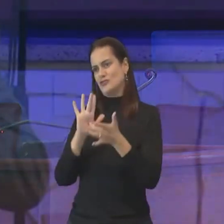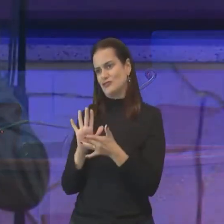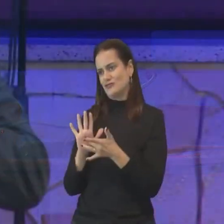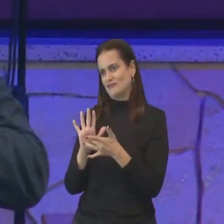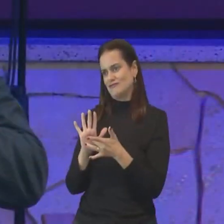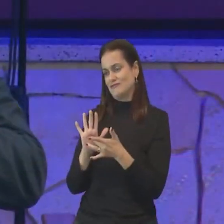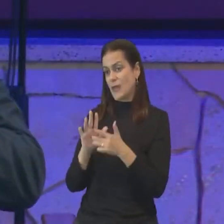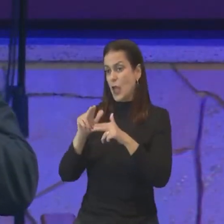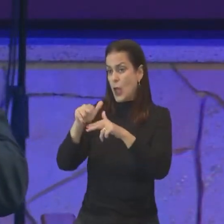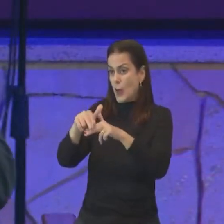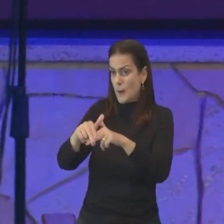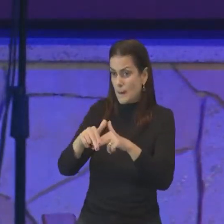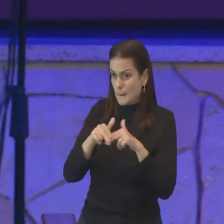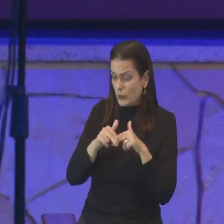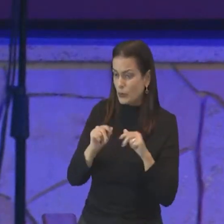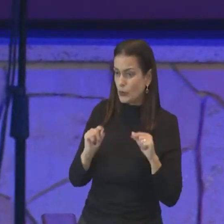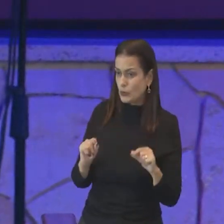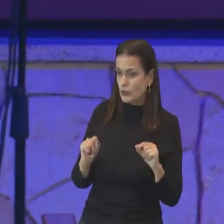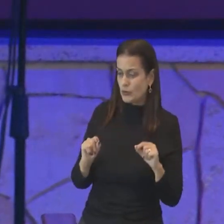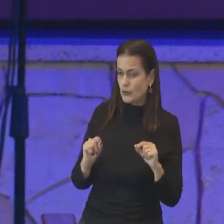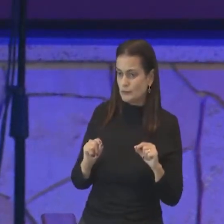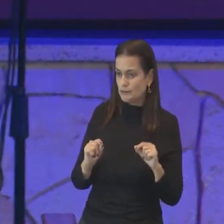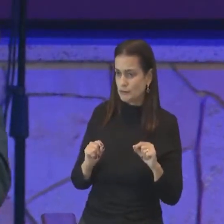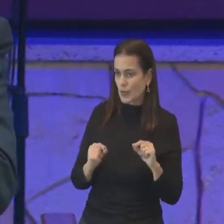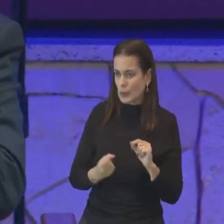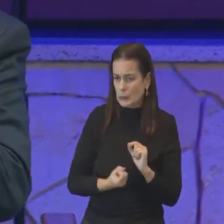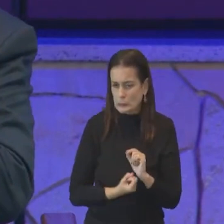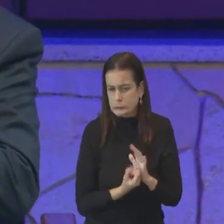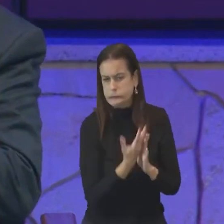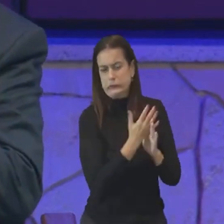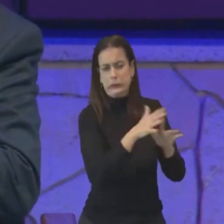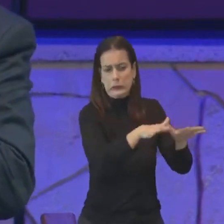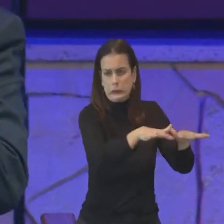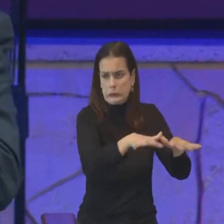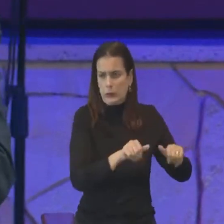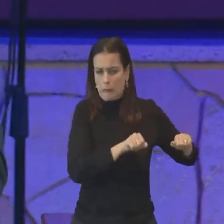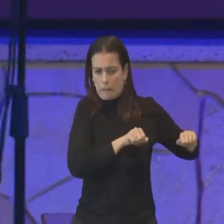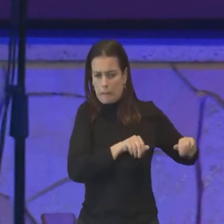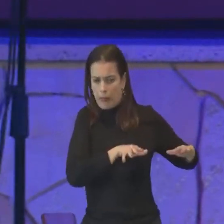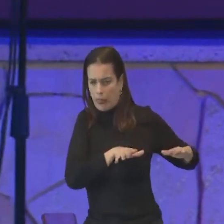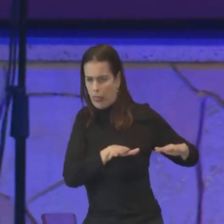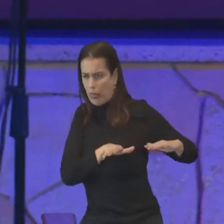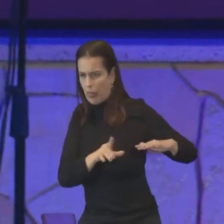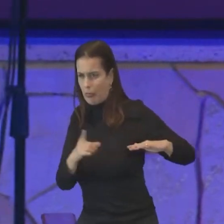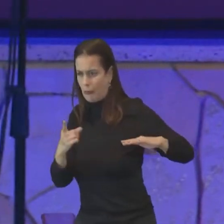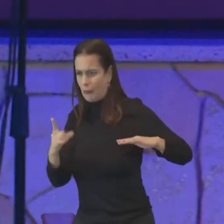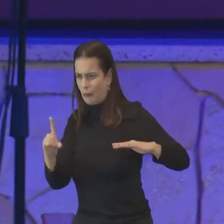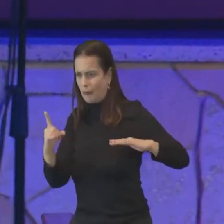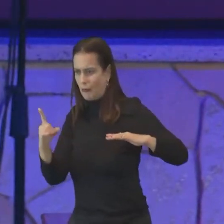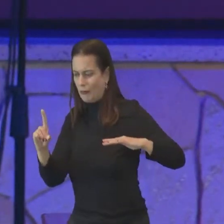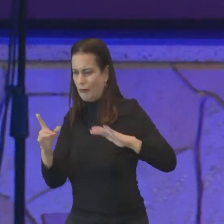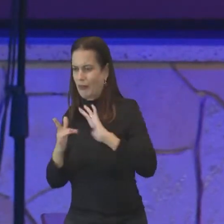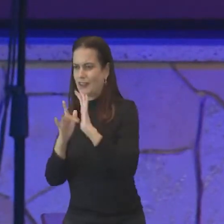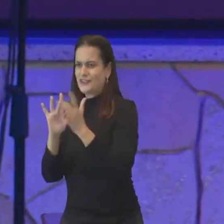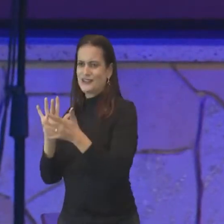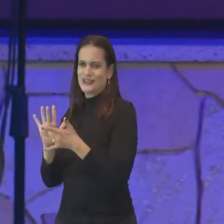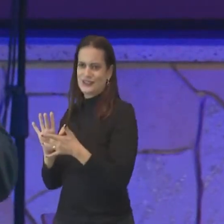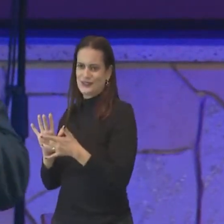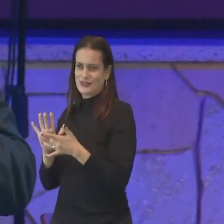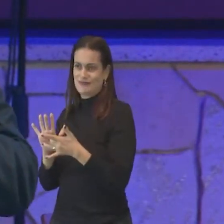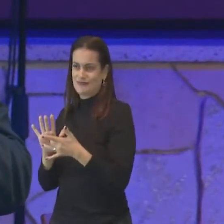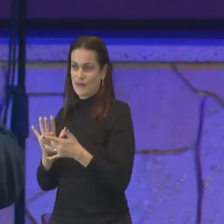por estes motivos, as multidões começaram a seguir a Jesus, e